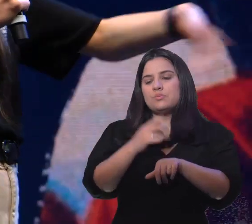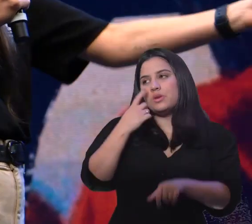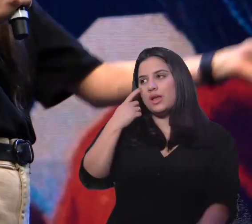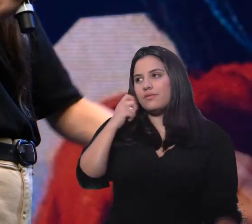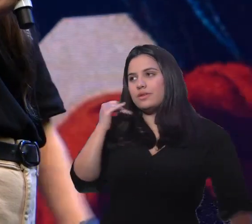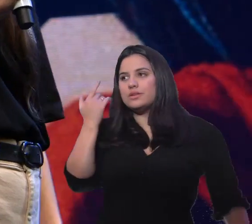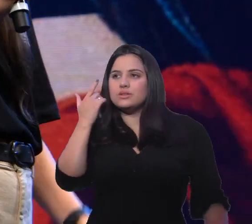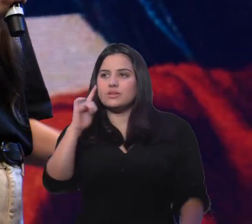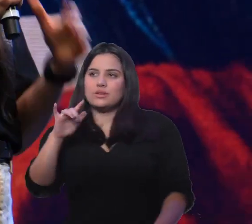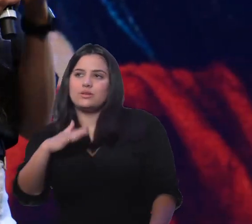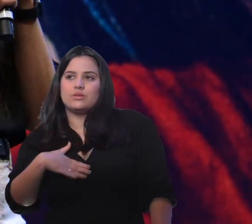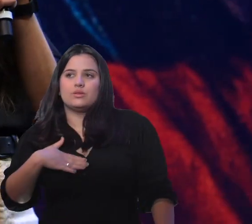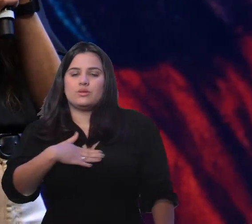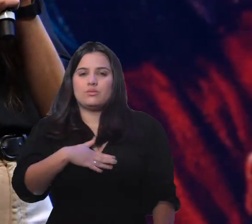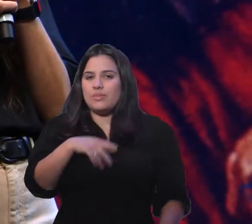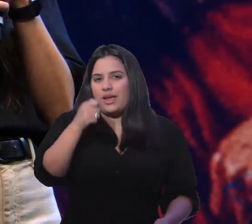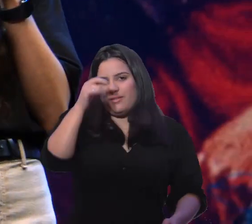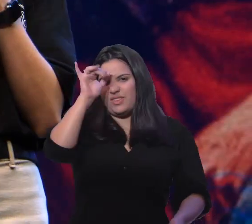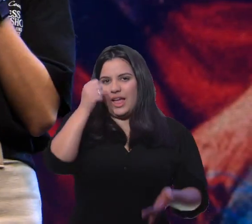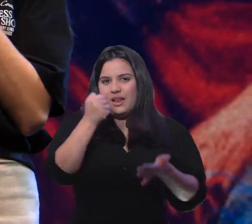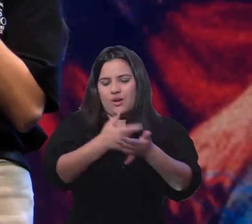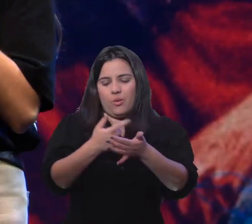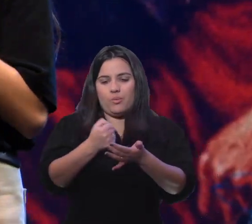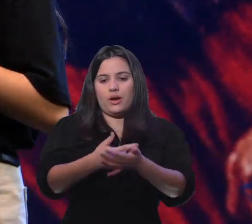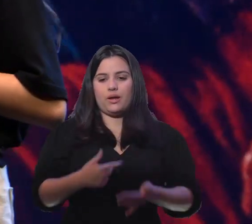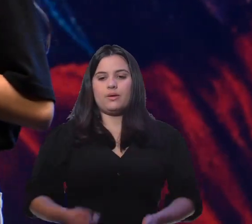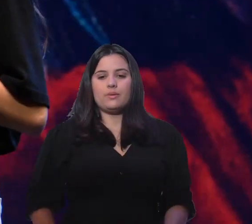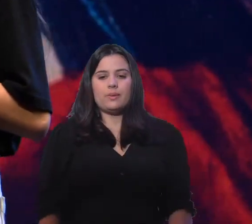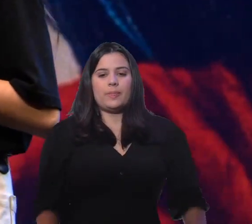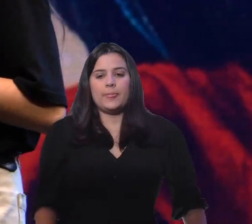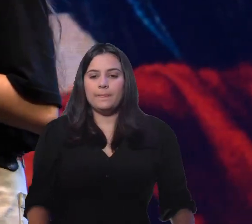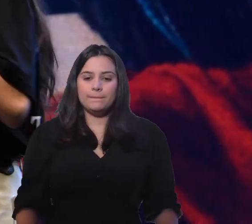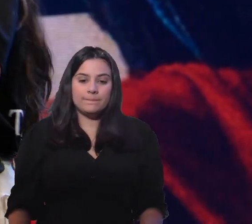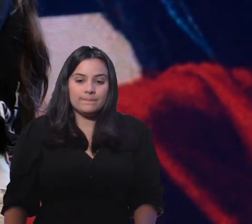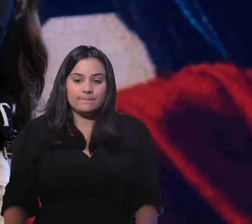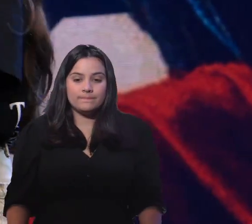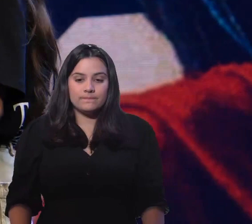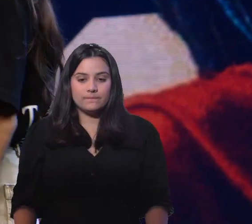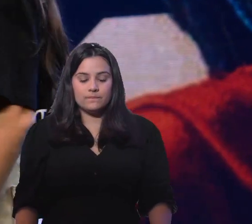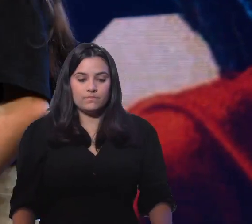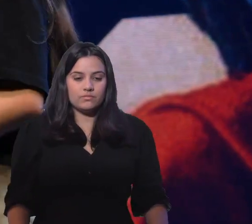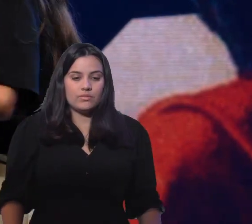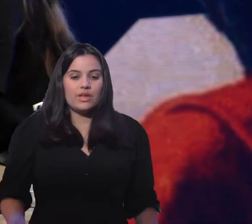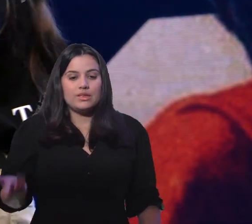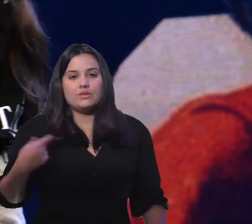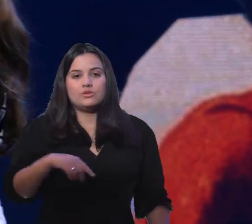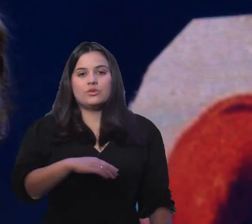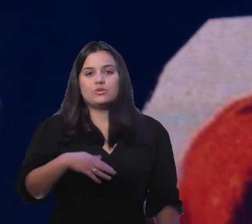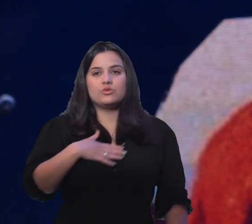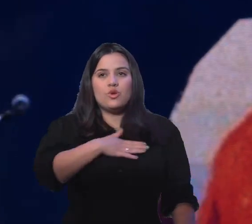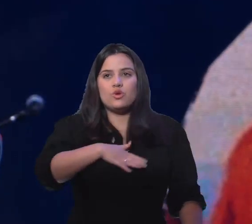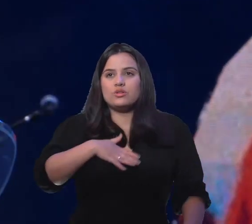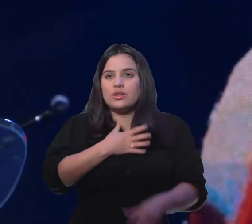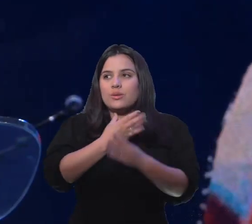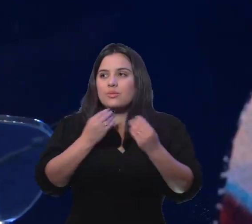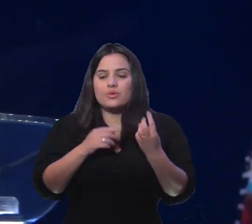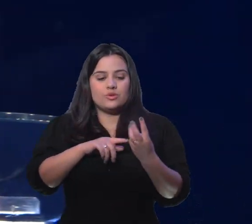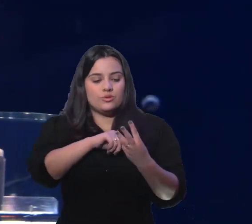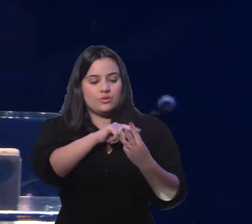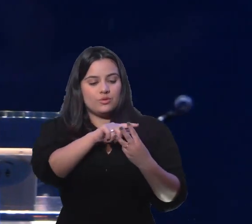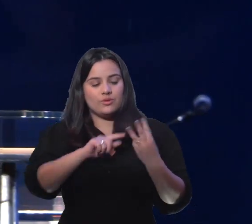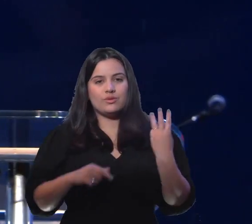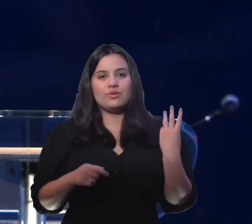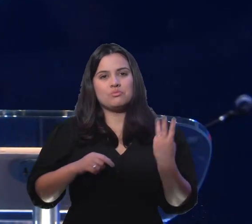não já comprar vários dias, né, para esquiar, porque é, sei lá, caro. E aí a gente curtiu muito, tipo, nós três nos divertimos